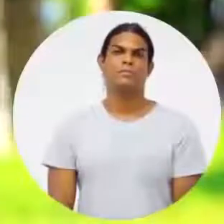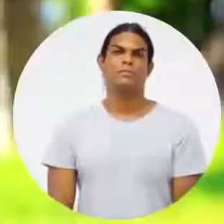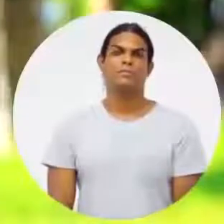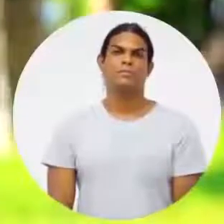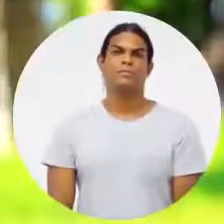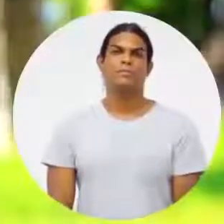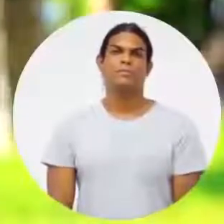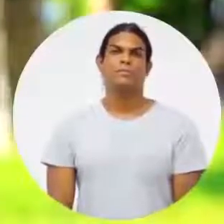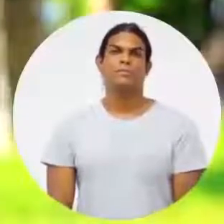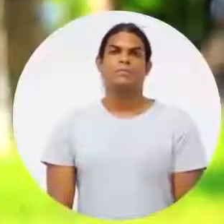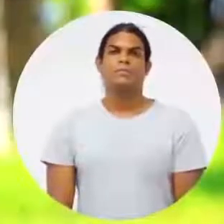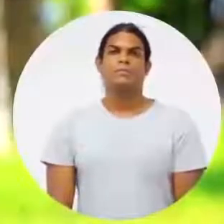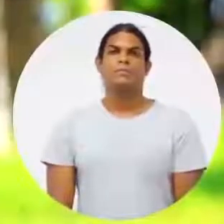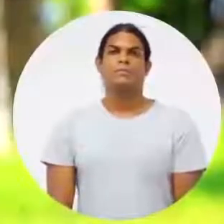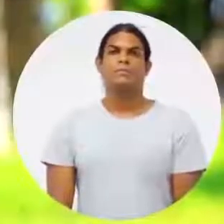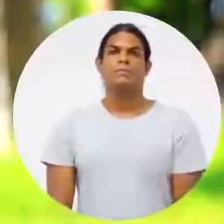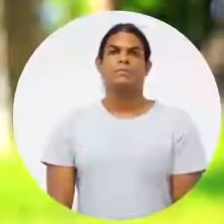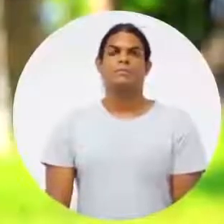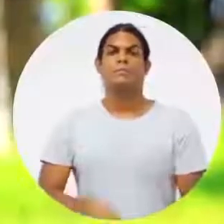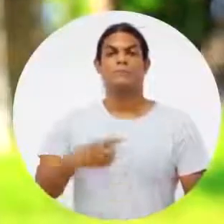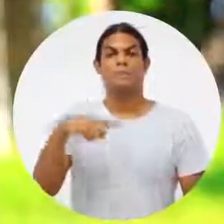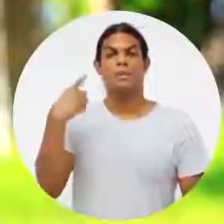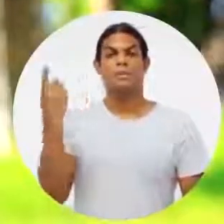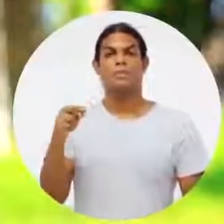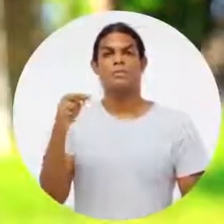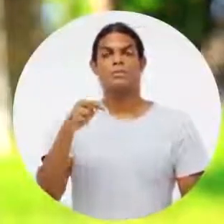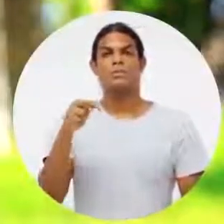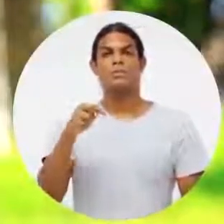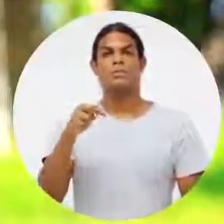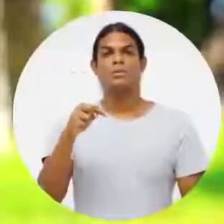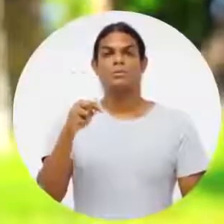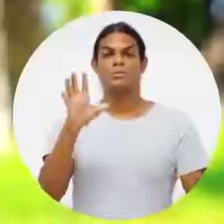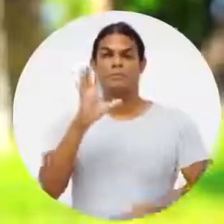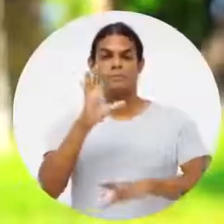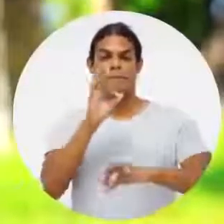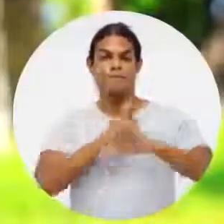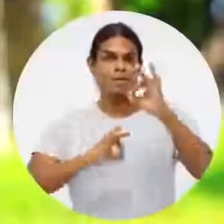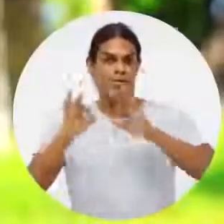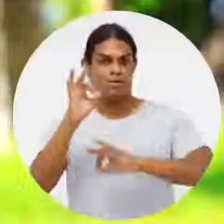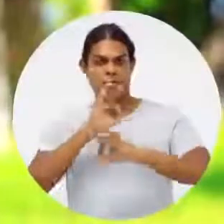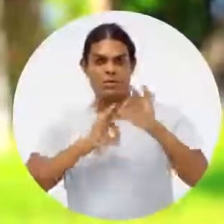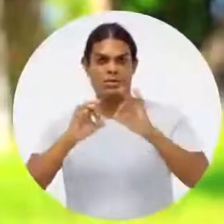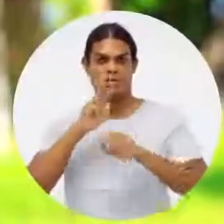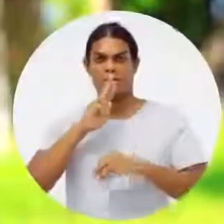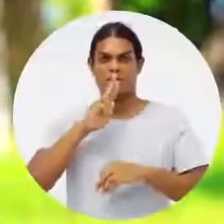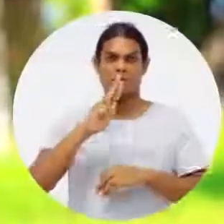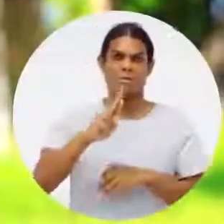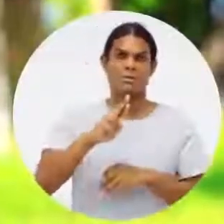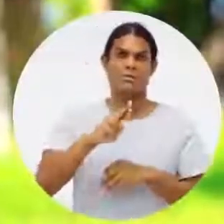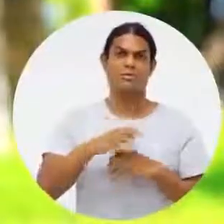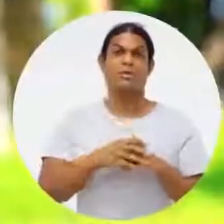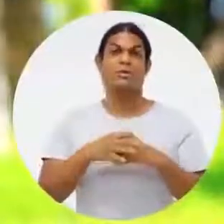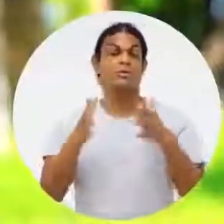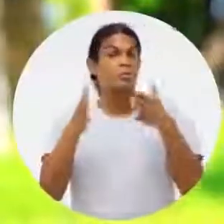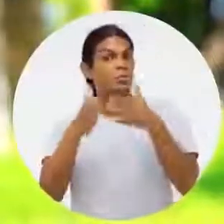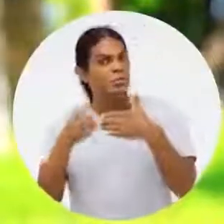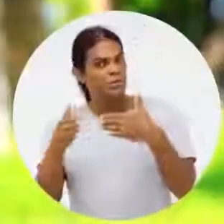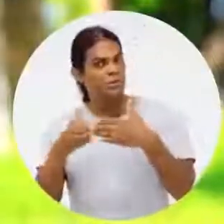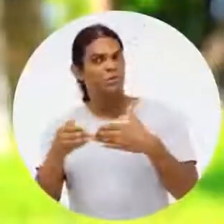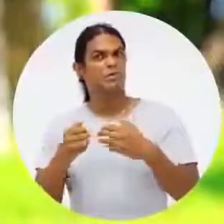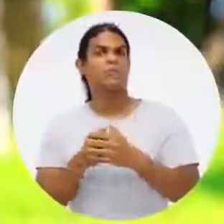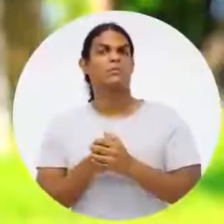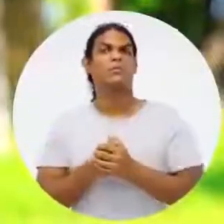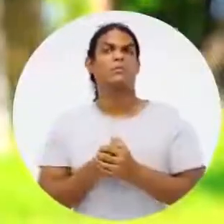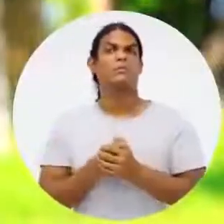análise inteira dessa atividade. Após essa tabulação, você vai verificar quais foram esses desejos